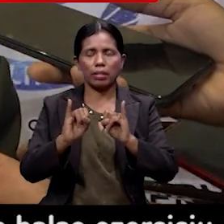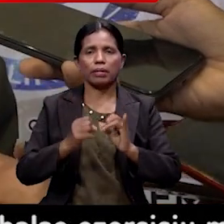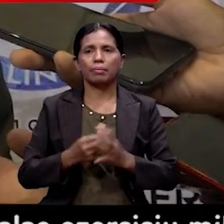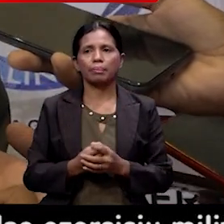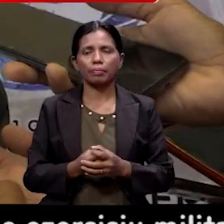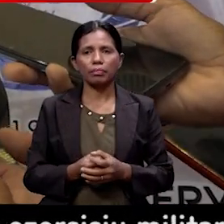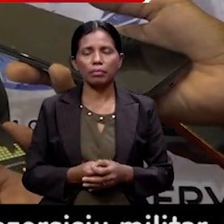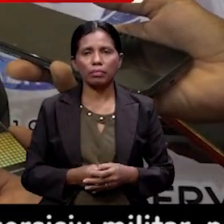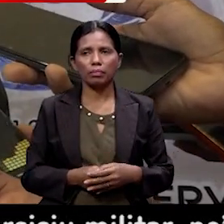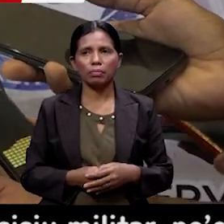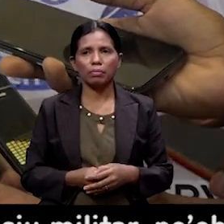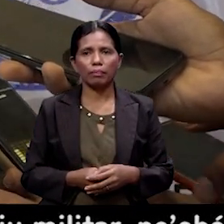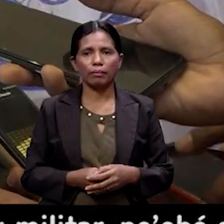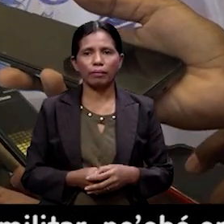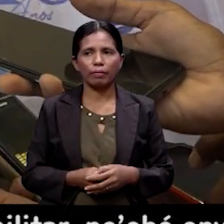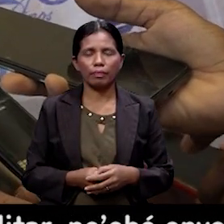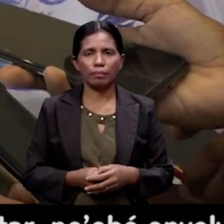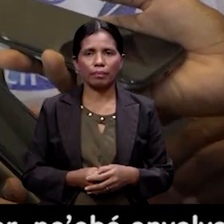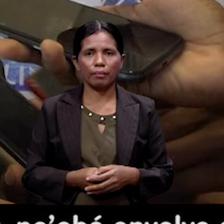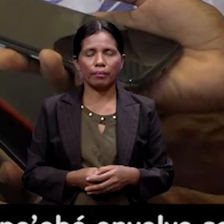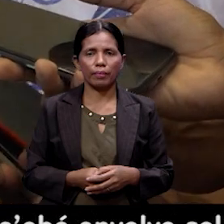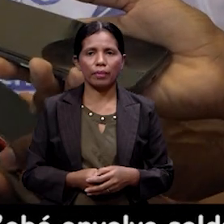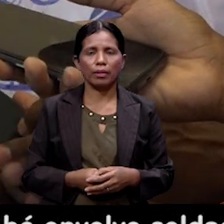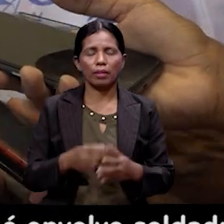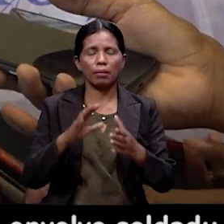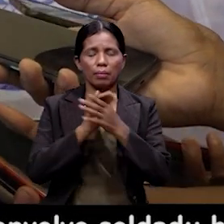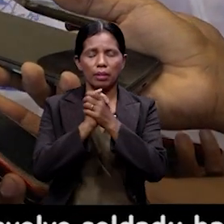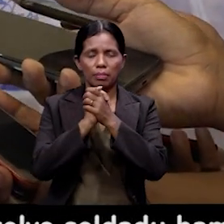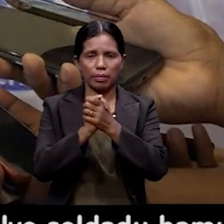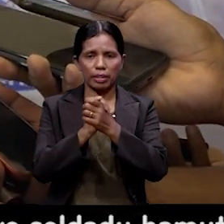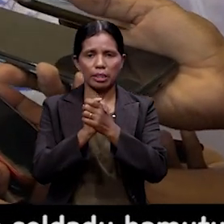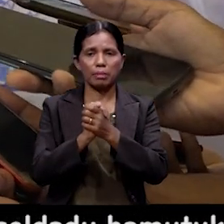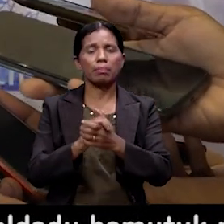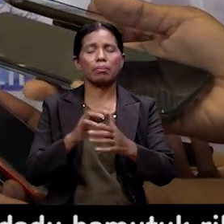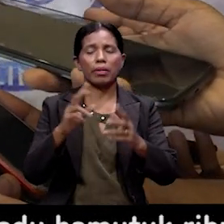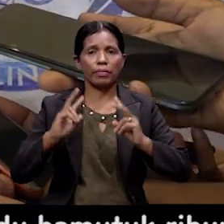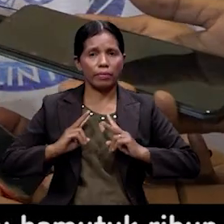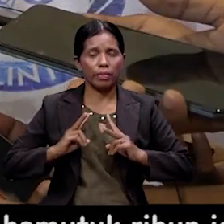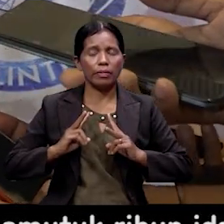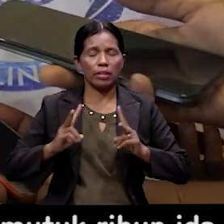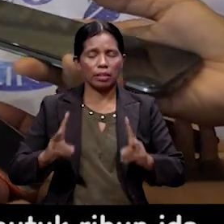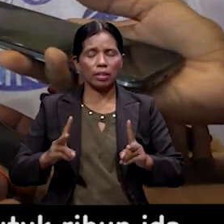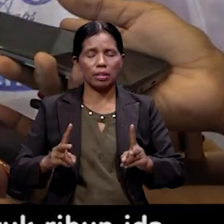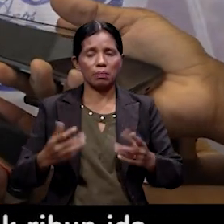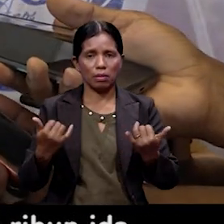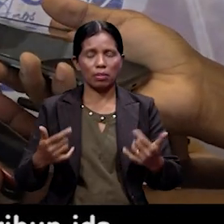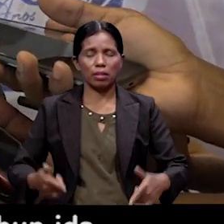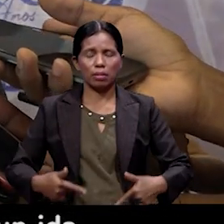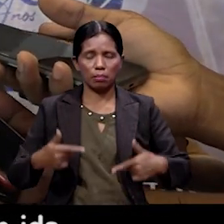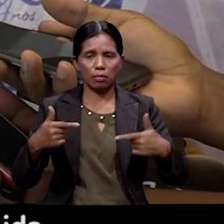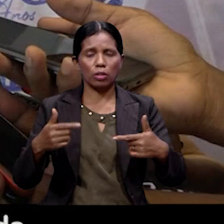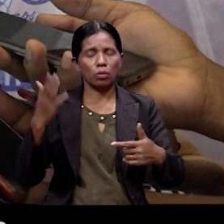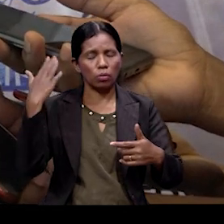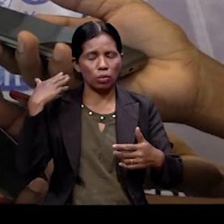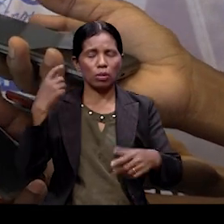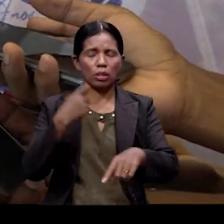ba sobrevivente falentil, sir nebe que se mores, viar através a situação de nebe que difícil, e a